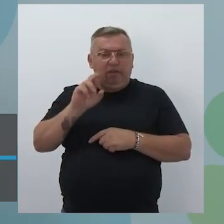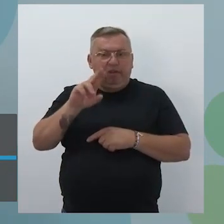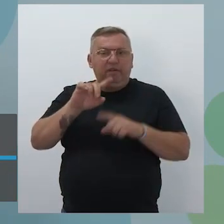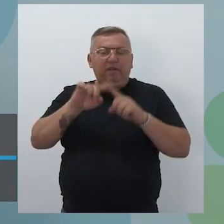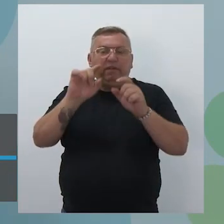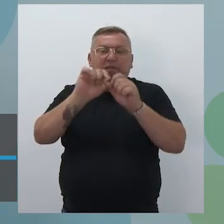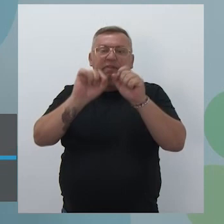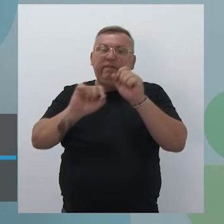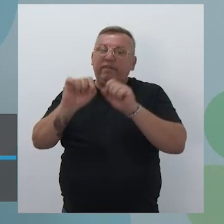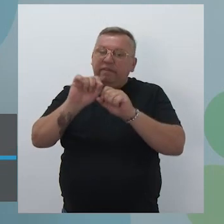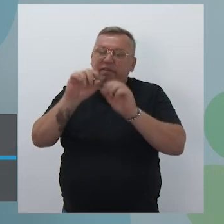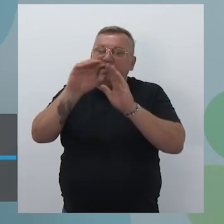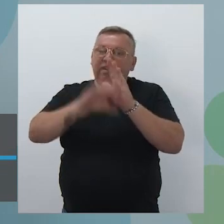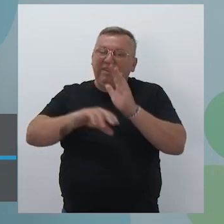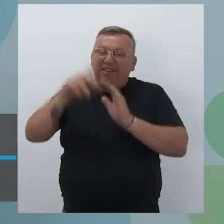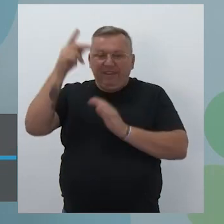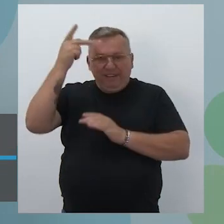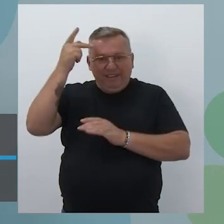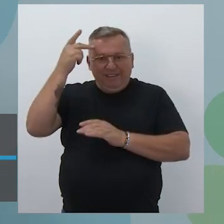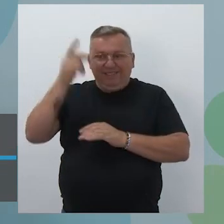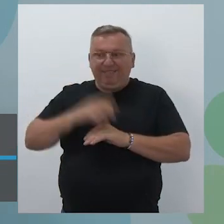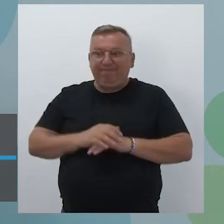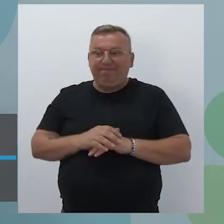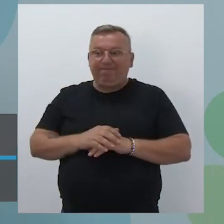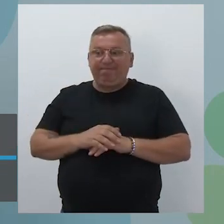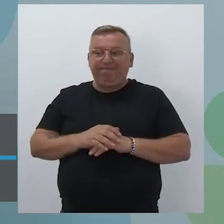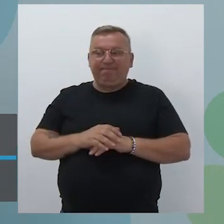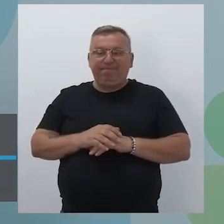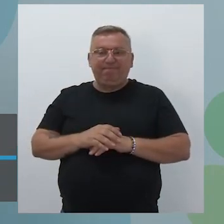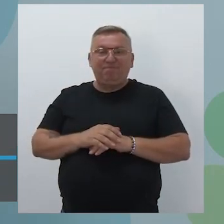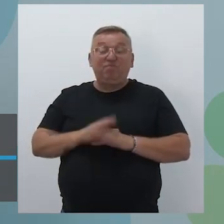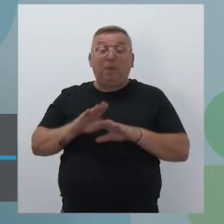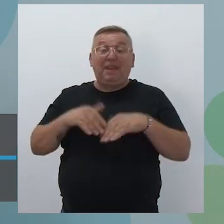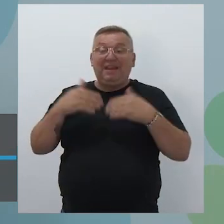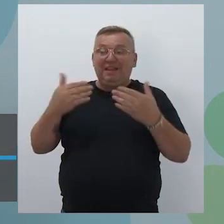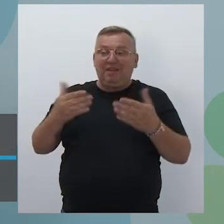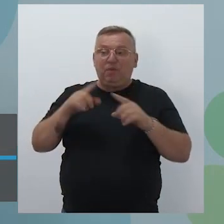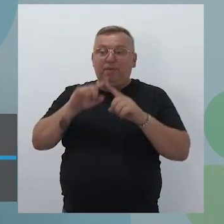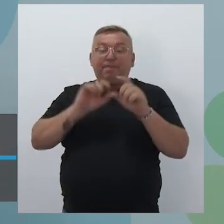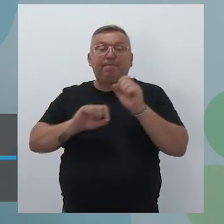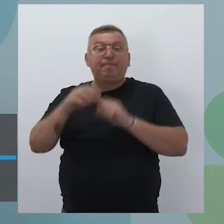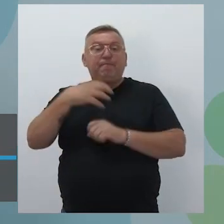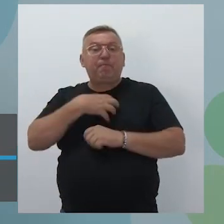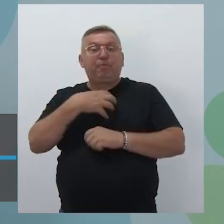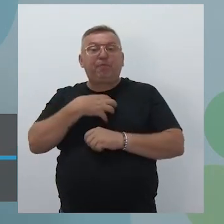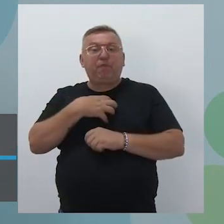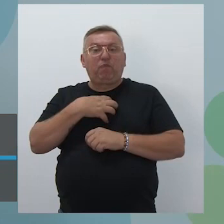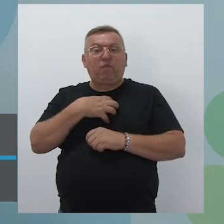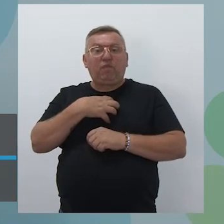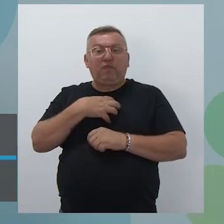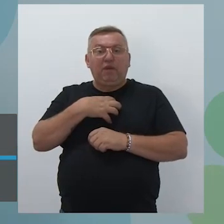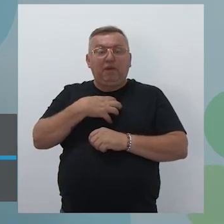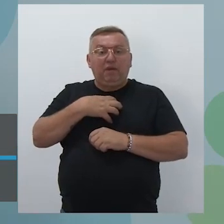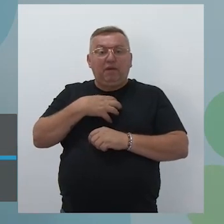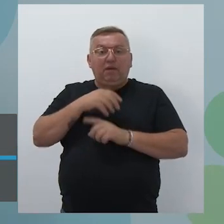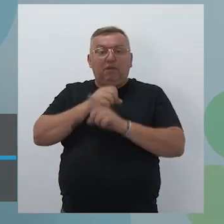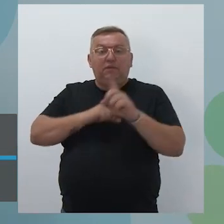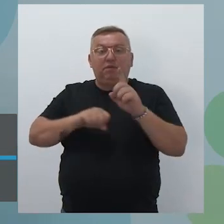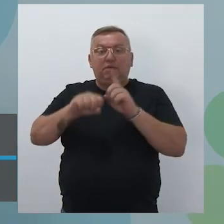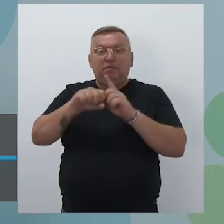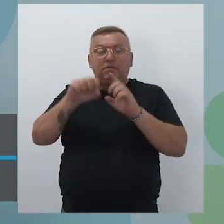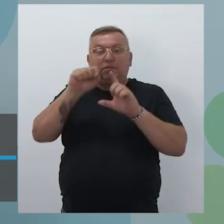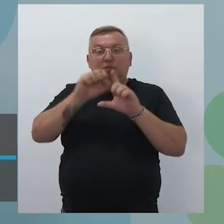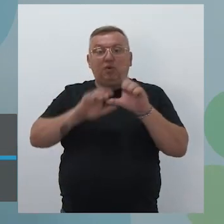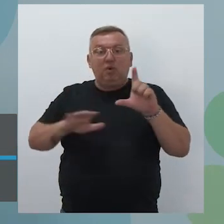compor o currículo paulista etapa ensino médio. Então, é nesse sentido. A sociologia